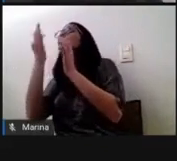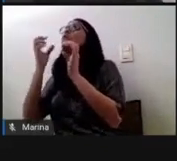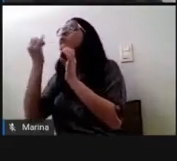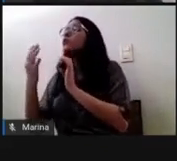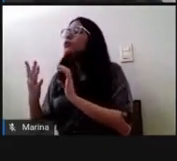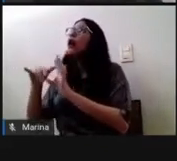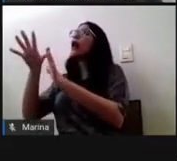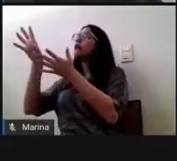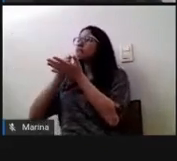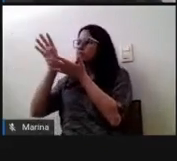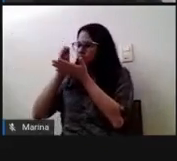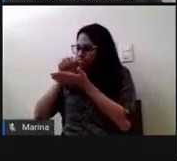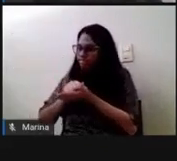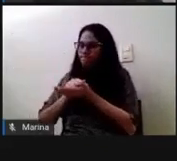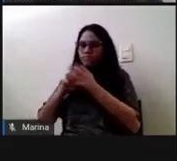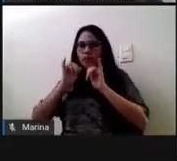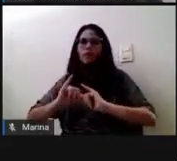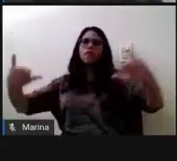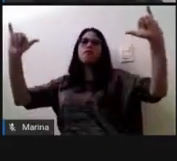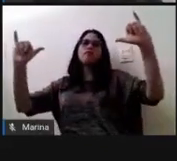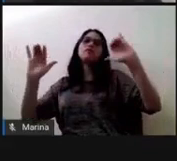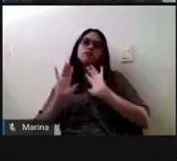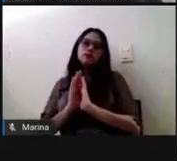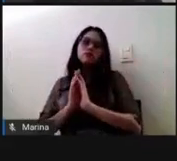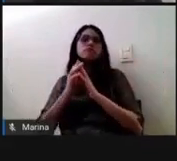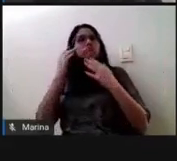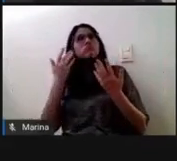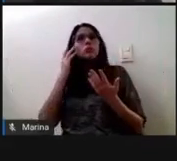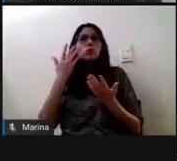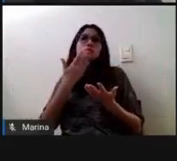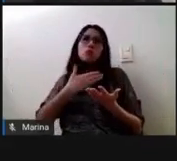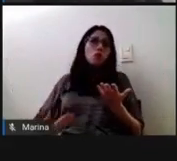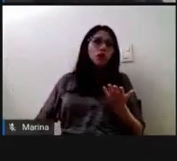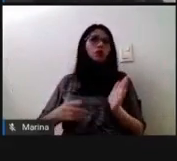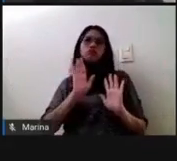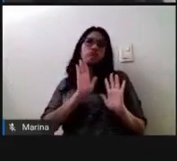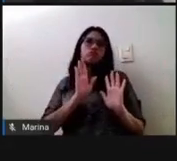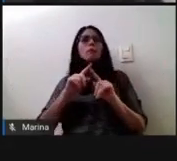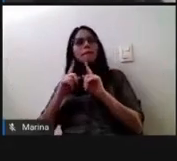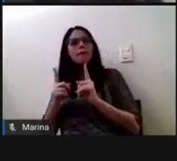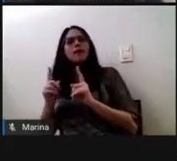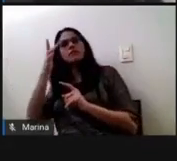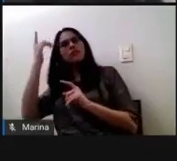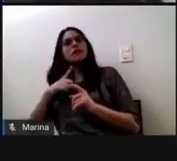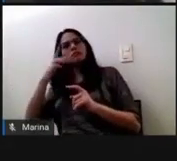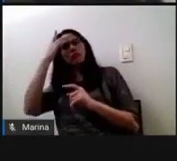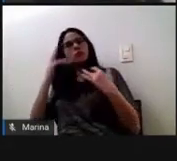paralelas, a gente tem dado uma resposta interessante que fortalece o SUS. Pode